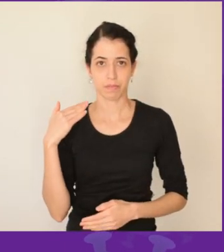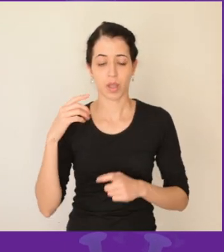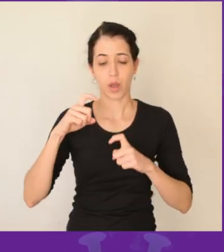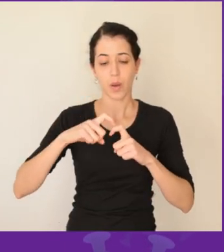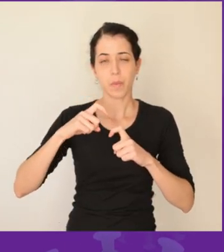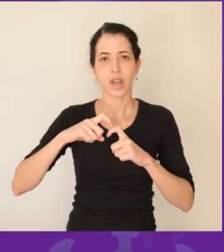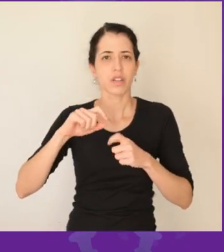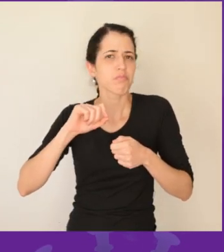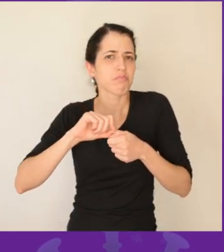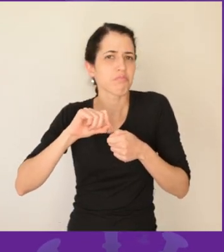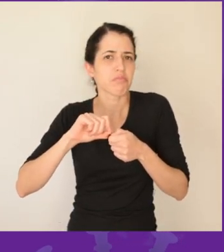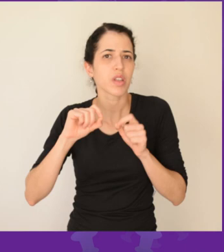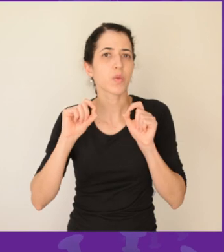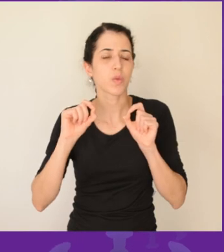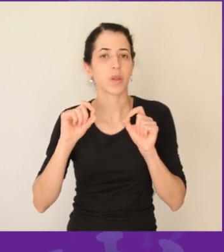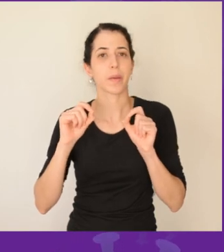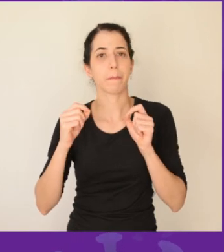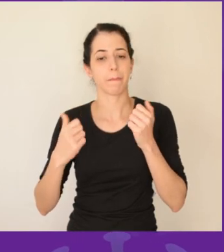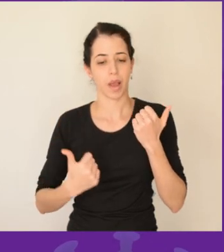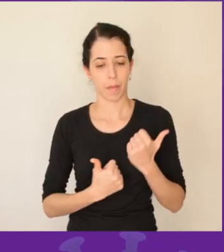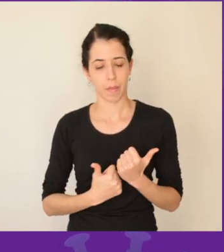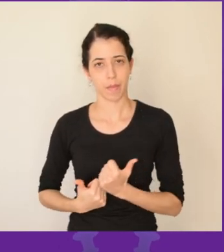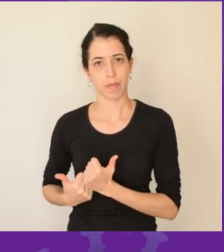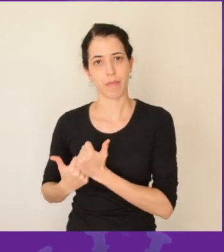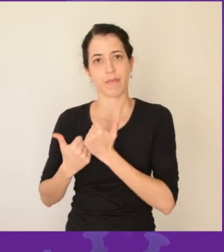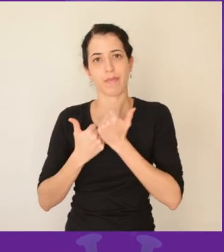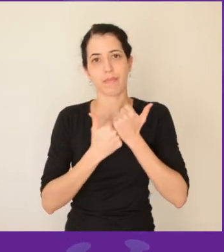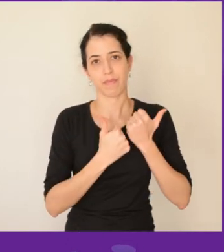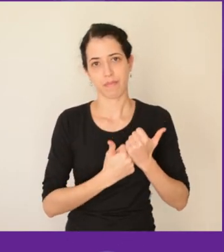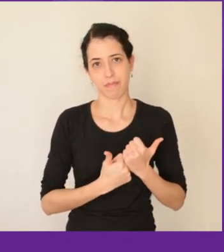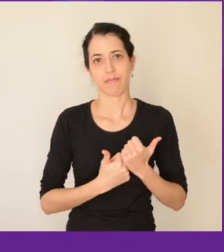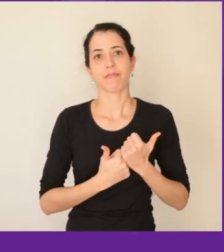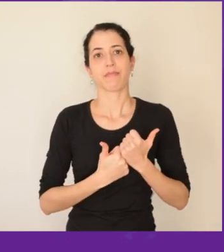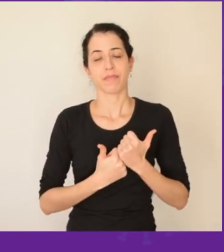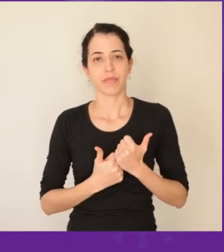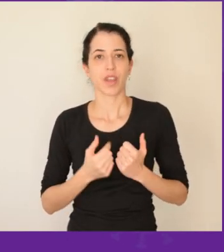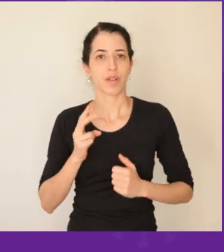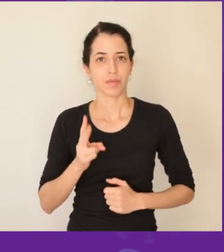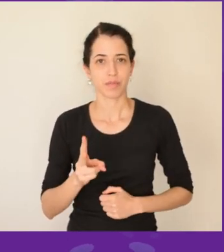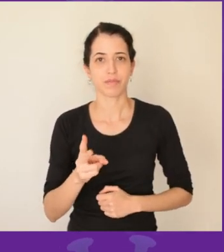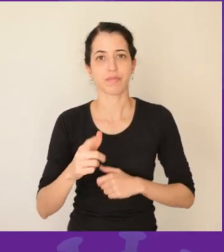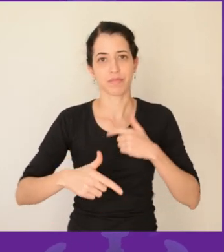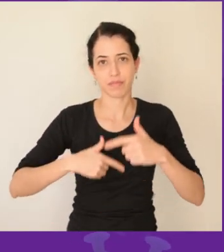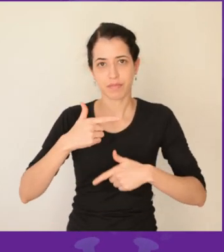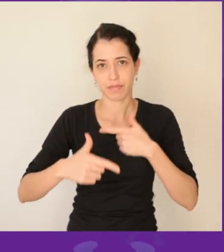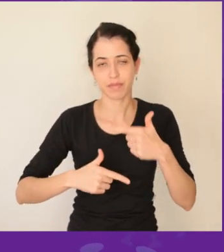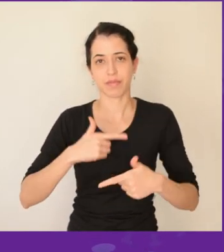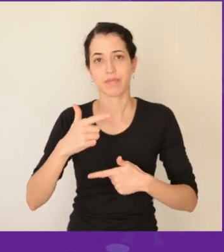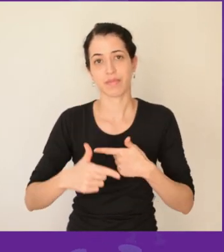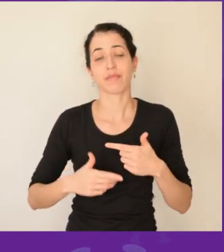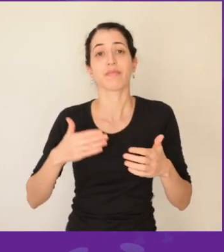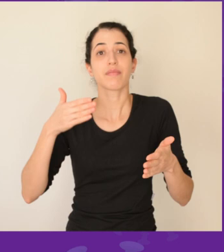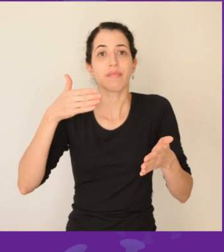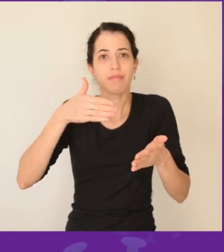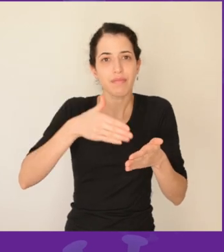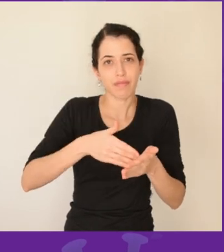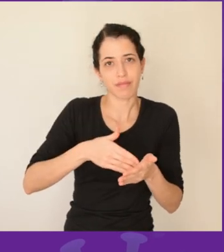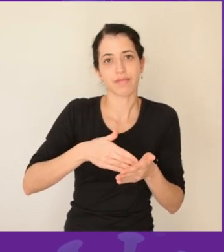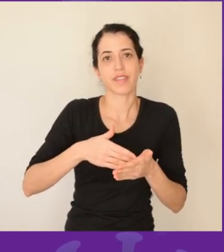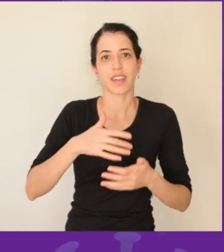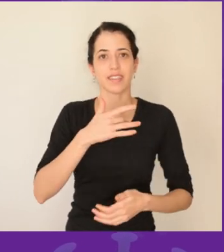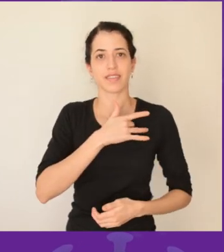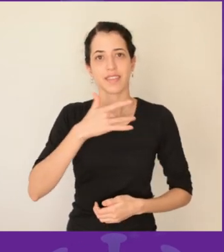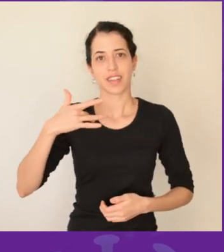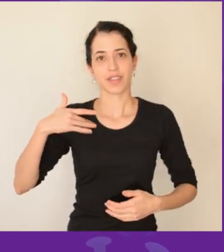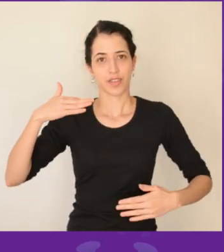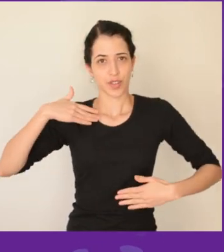corpo funcionem mal e que alguns até entrem em falência, matando a pessoa. Então, o que a gente faz? A gente dá um suporte para que